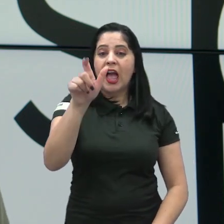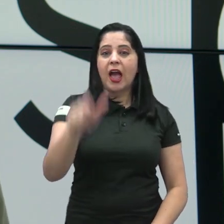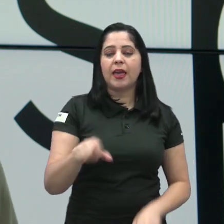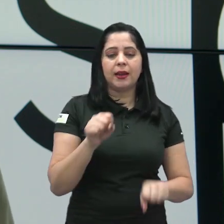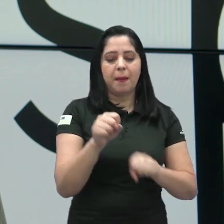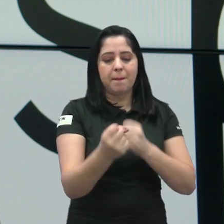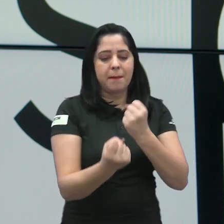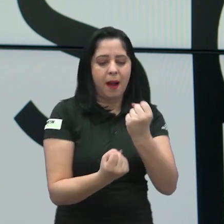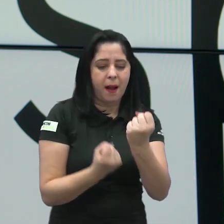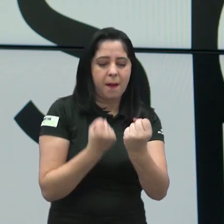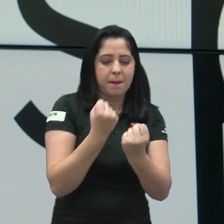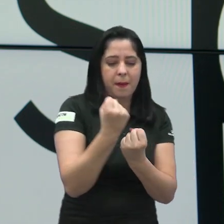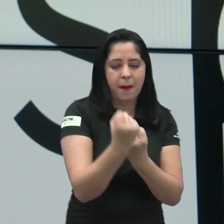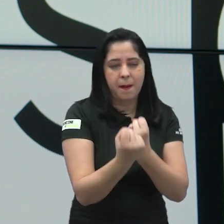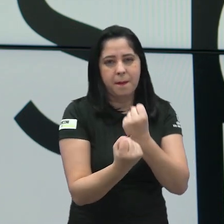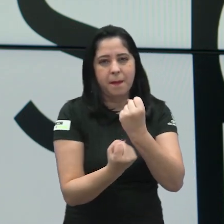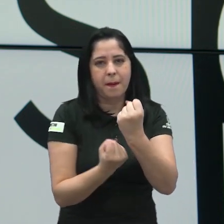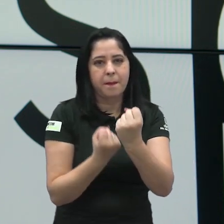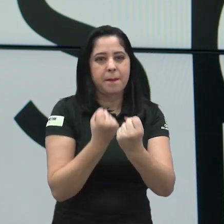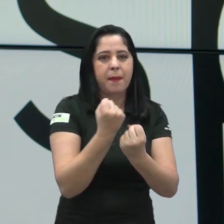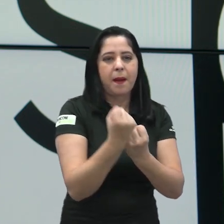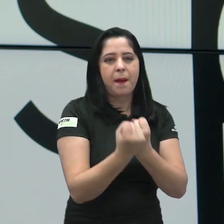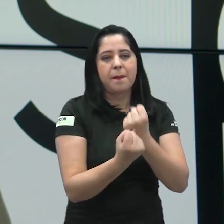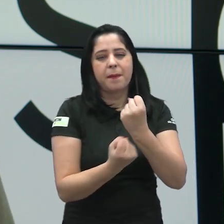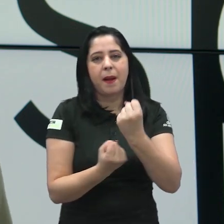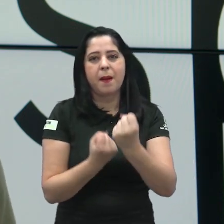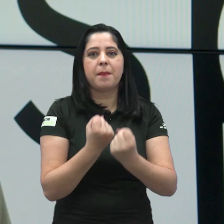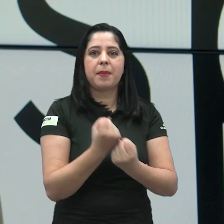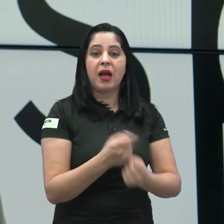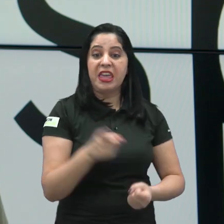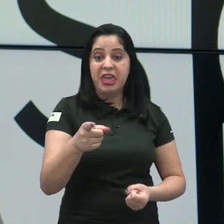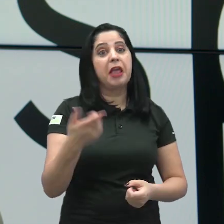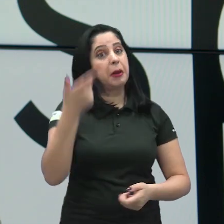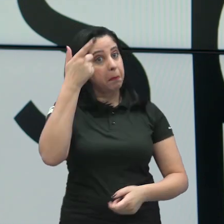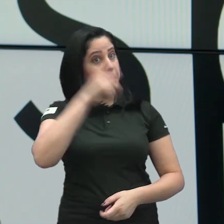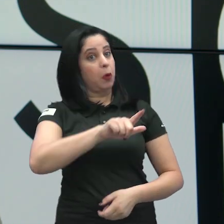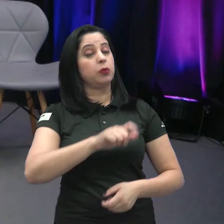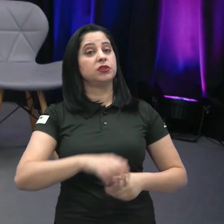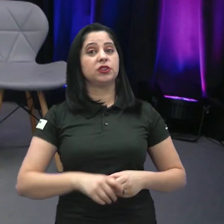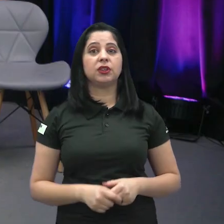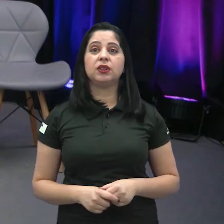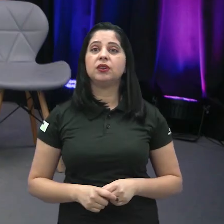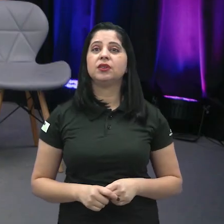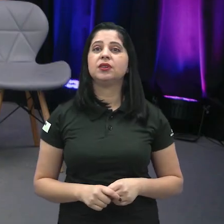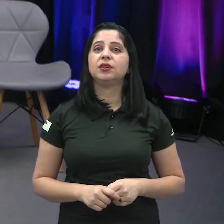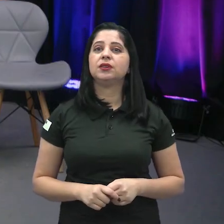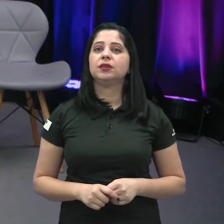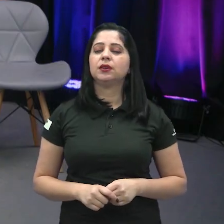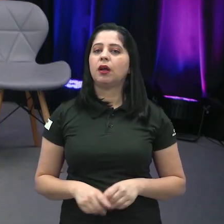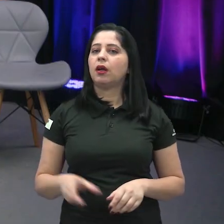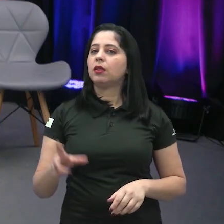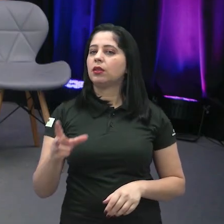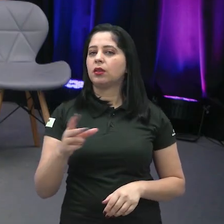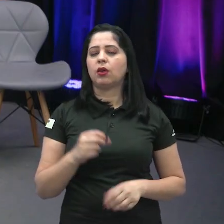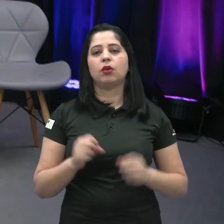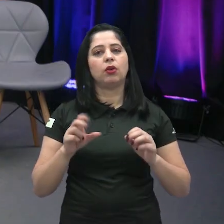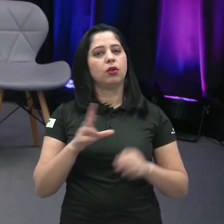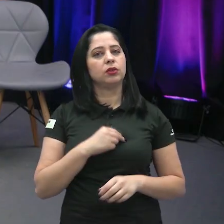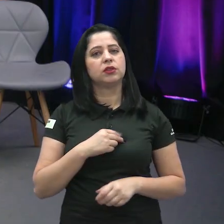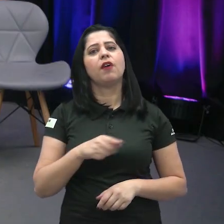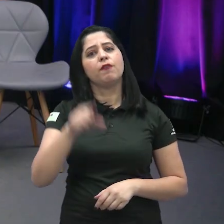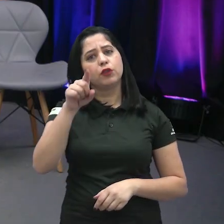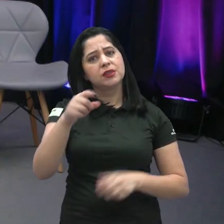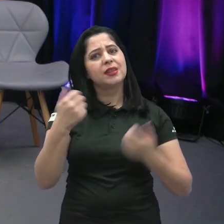colocar ele na esteira, a fazer uma caminhada na esteira. Muito com bom. Todas as limitações dele. Então, gente, a ideia é